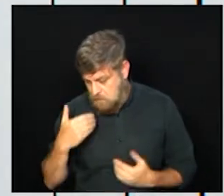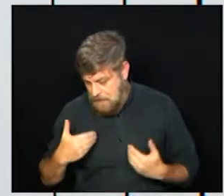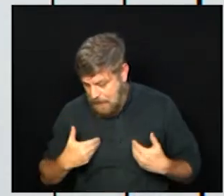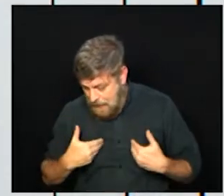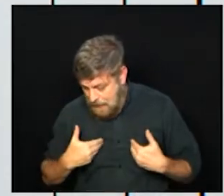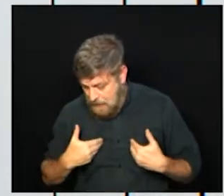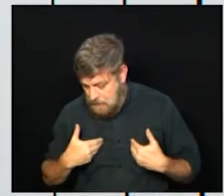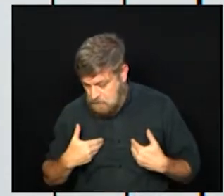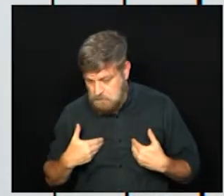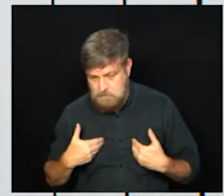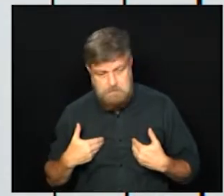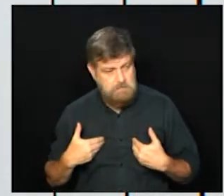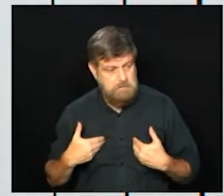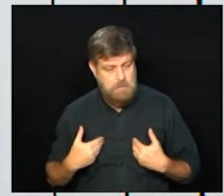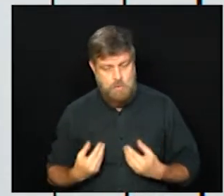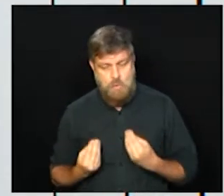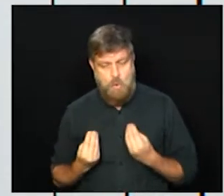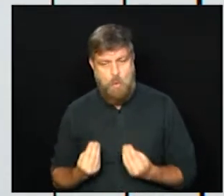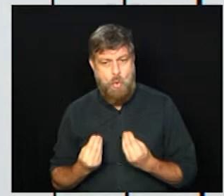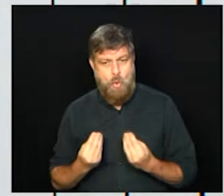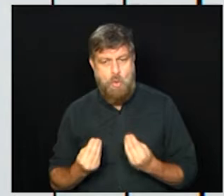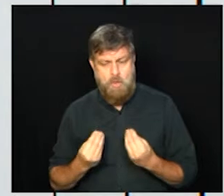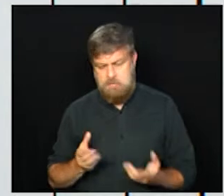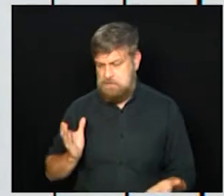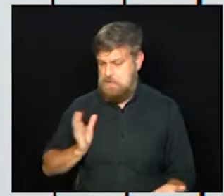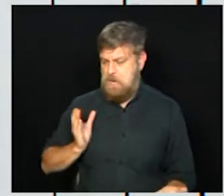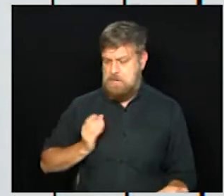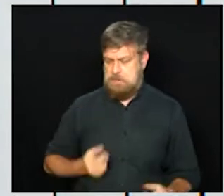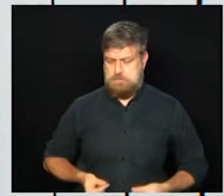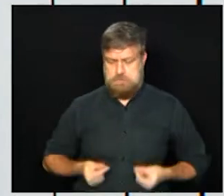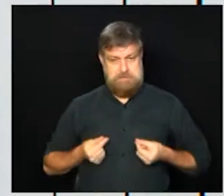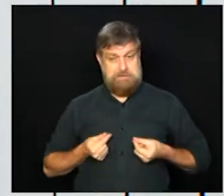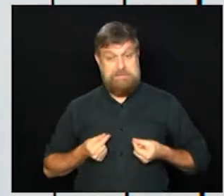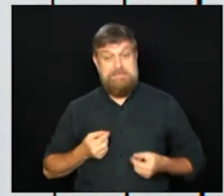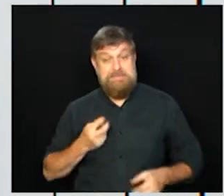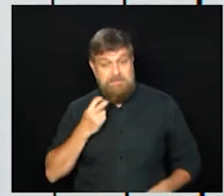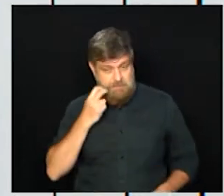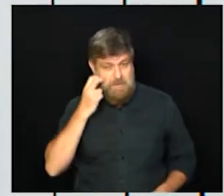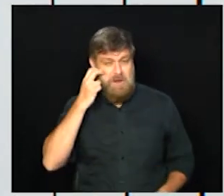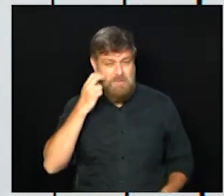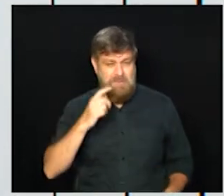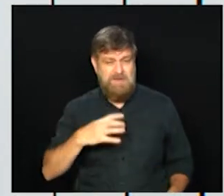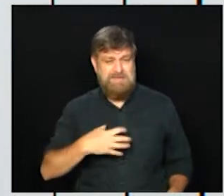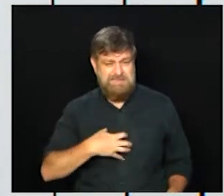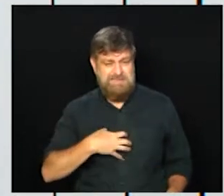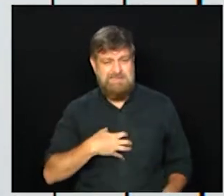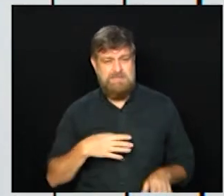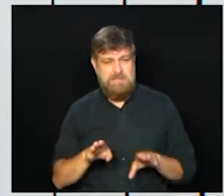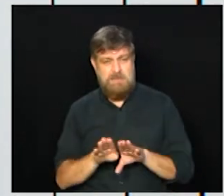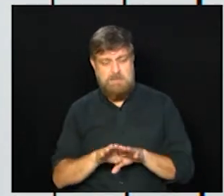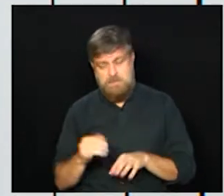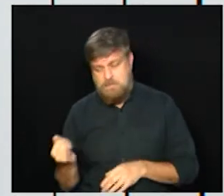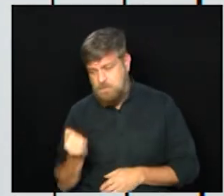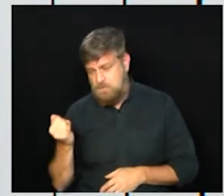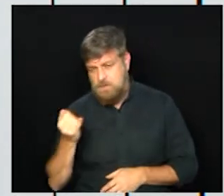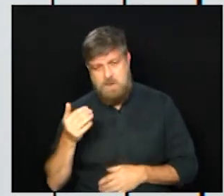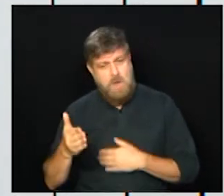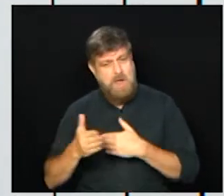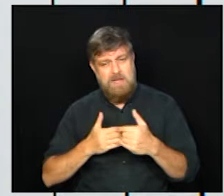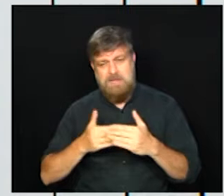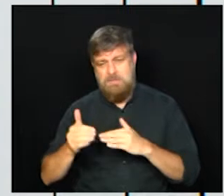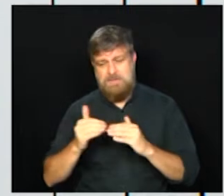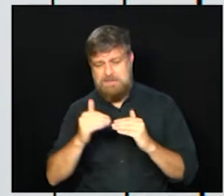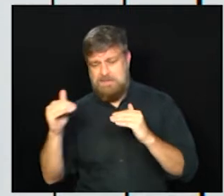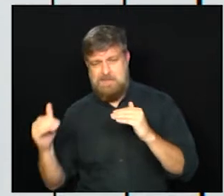né? Não deveria ser eu que estou passando por isso. Então, é importante a gente falar aqui também que, independente da